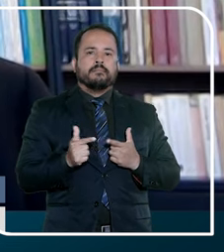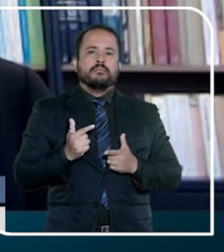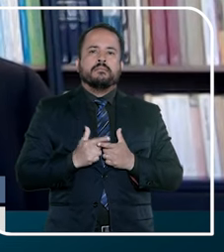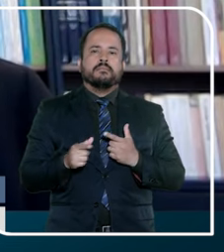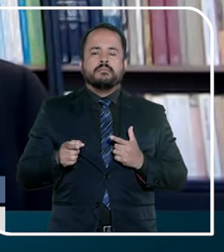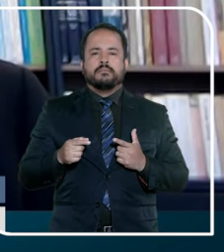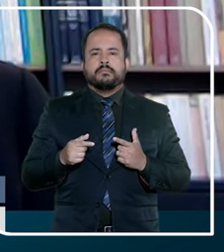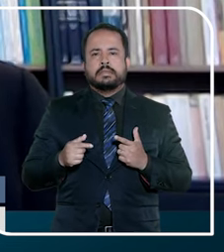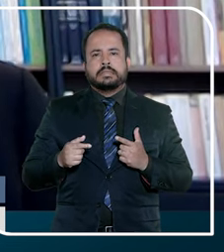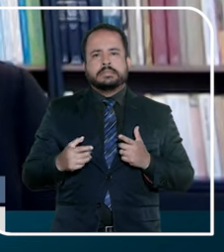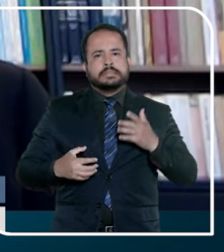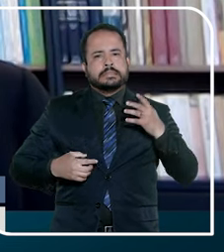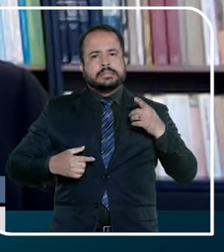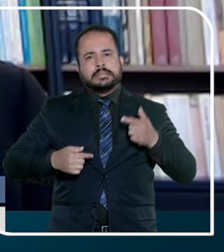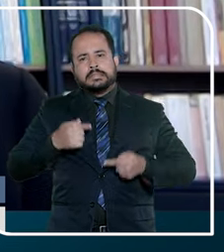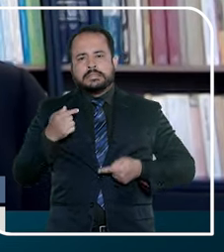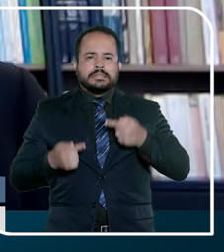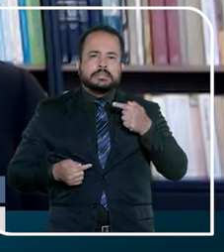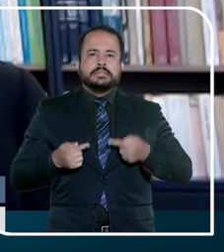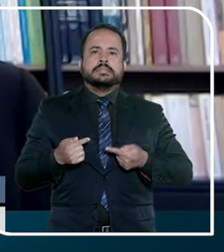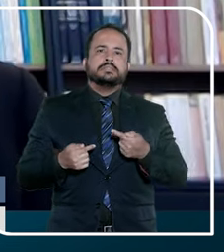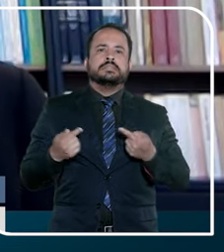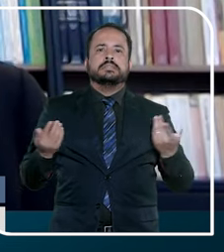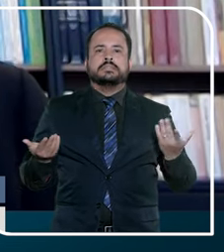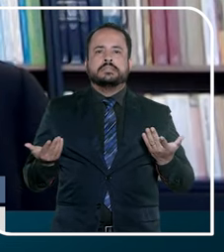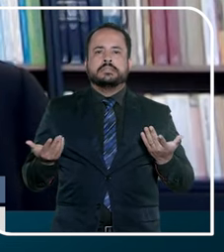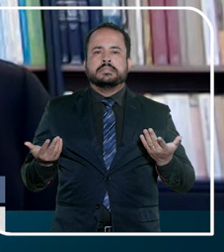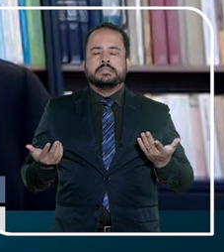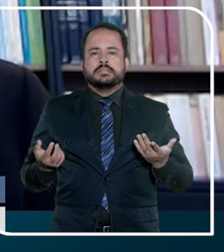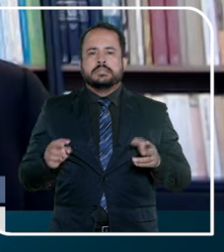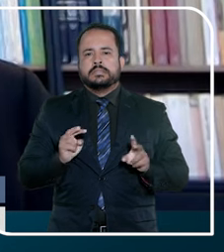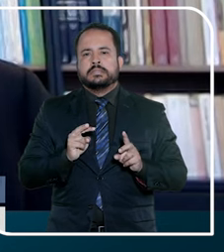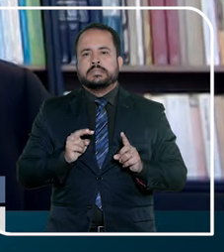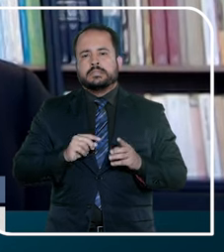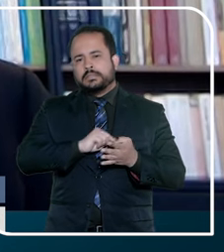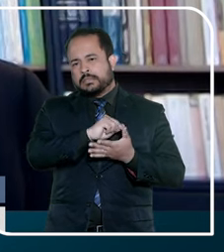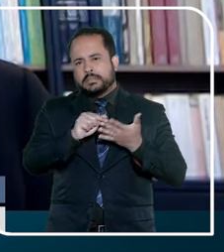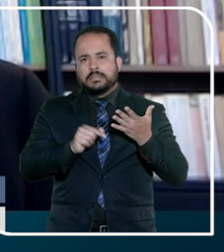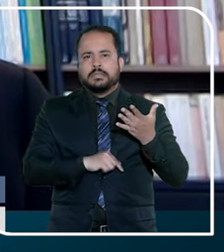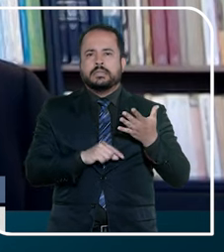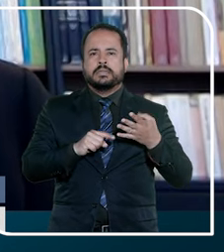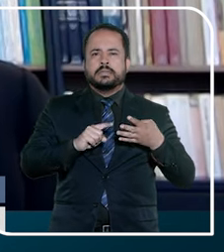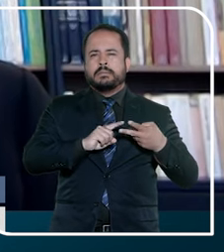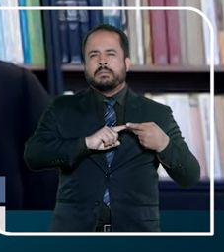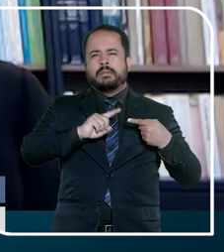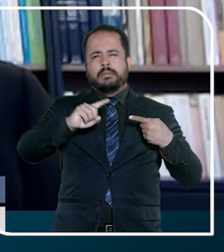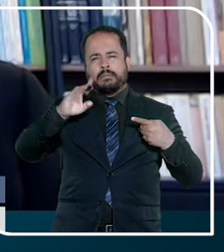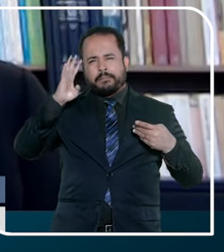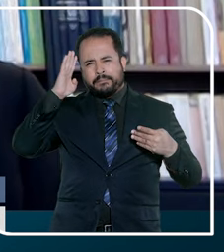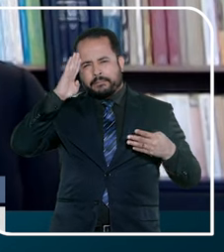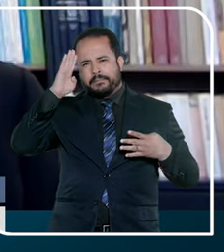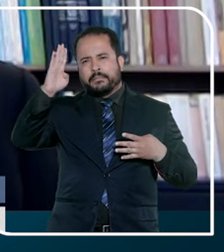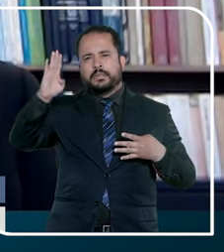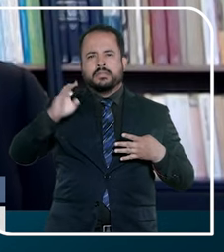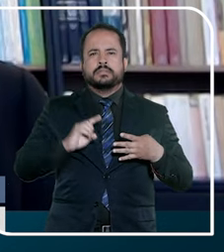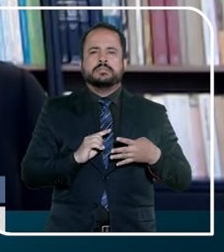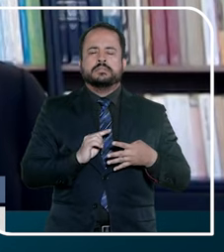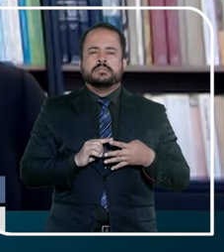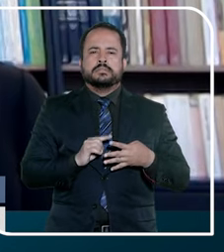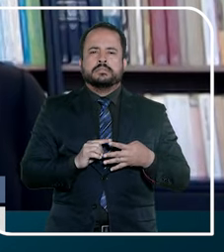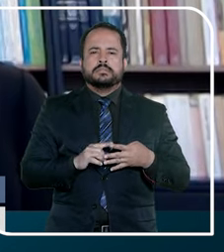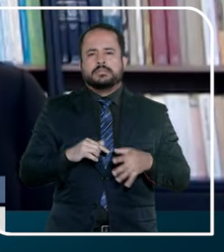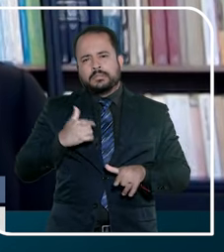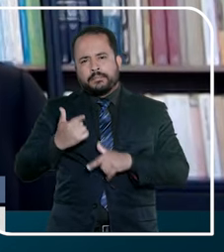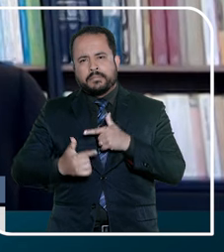fosse apontar um um aspecto que eu considero bastante relevante no nosso no nosso trabalho como contribuição